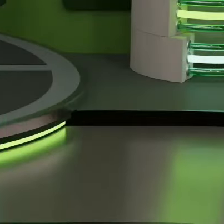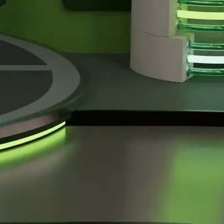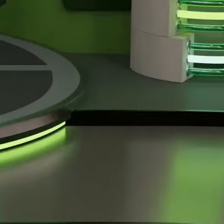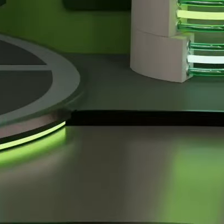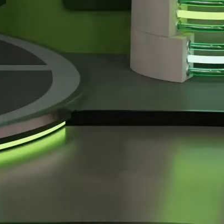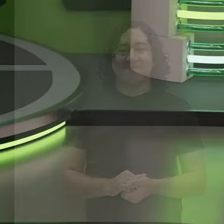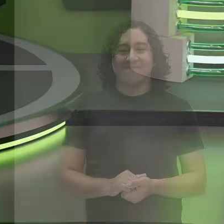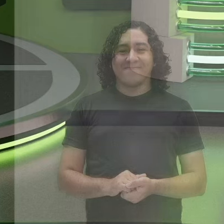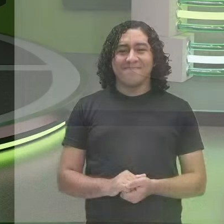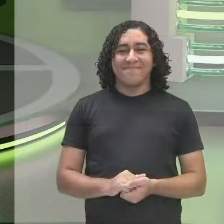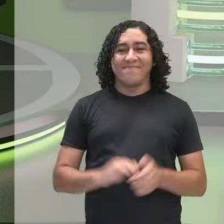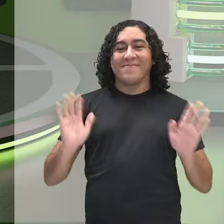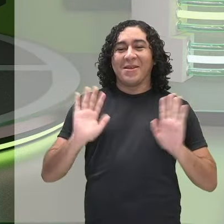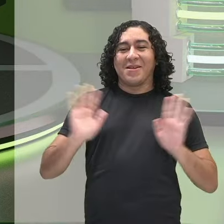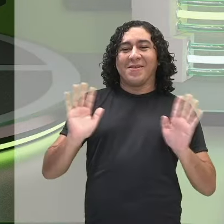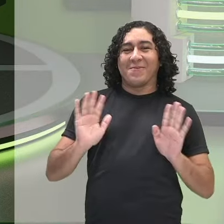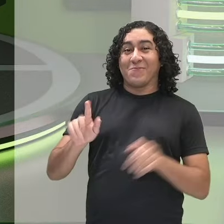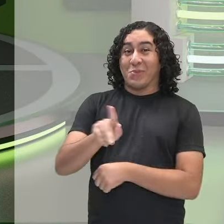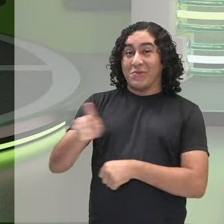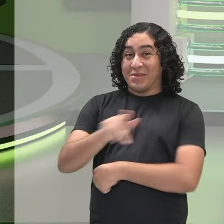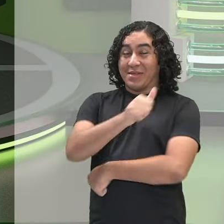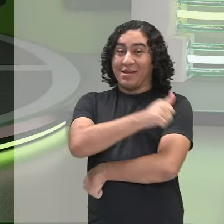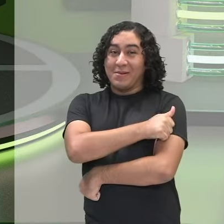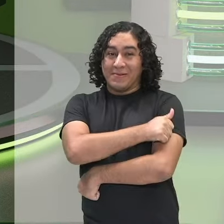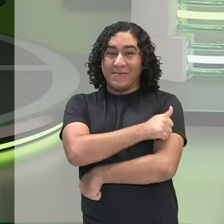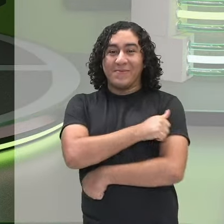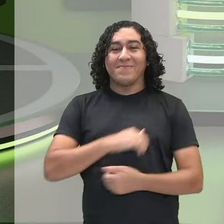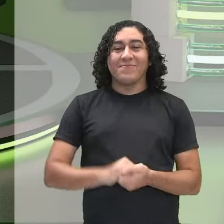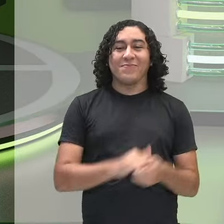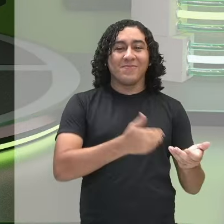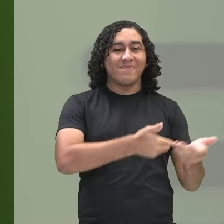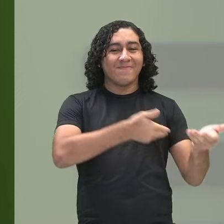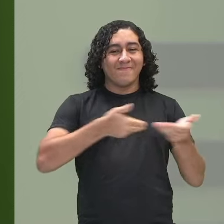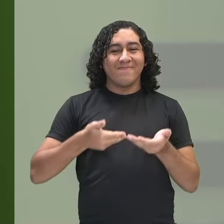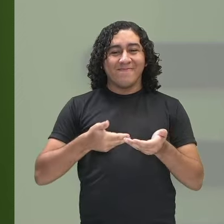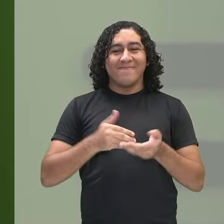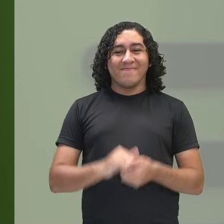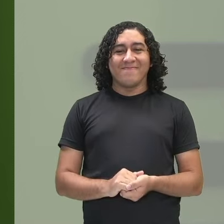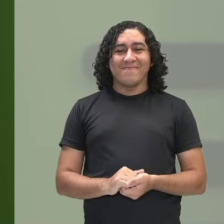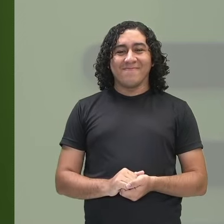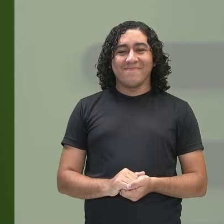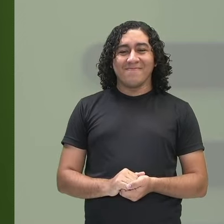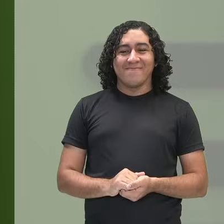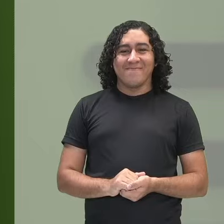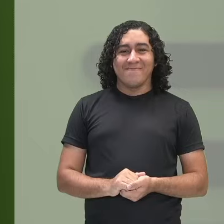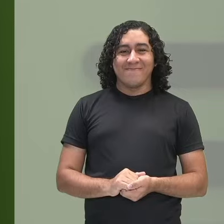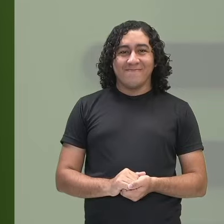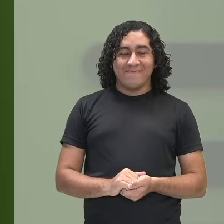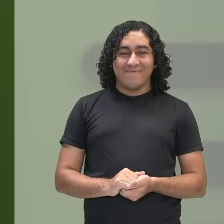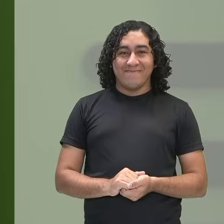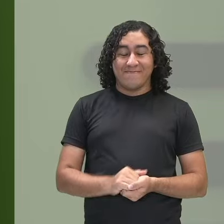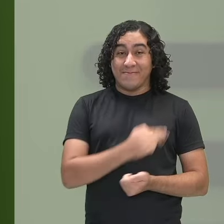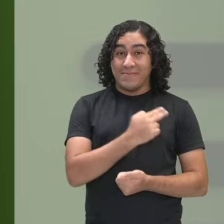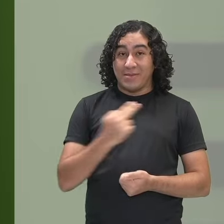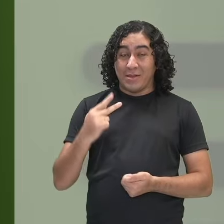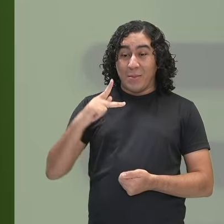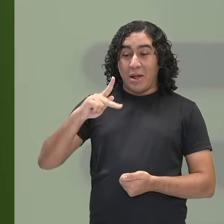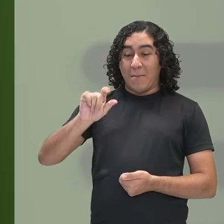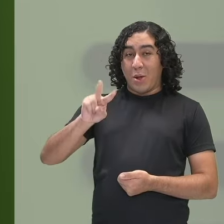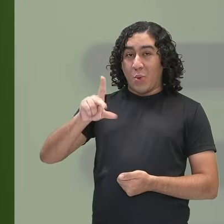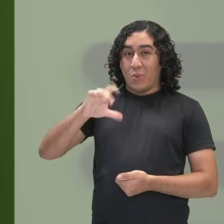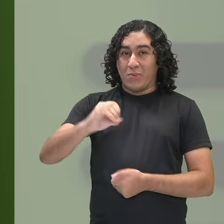Olá, meus queridos professores e alunos, bem-vindos! Eu sou o professor Paulo Torres